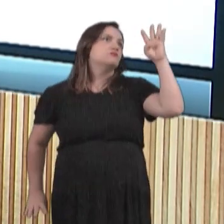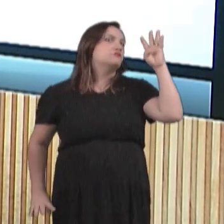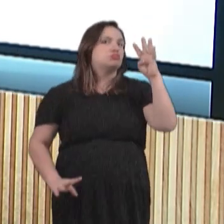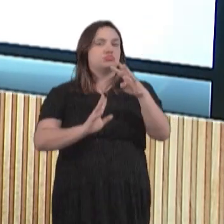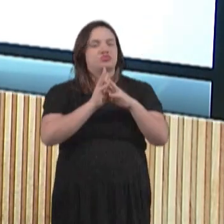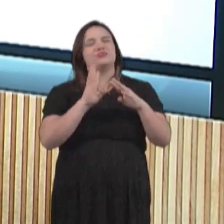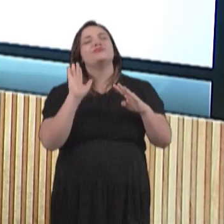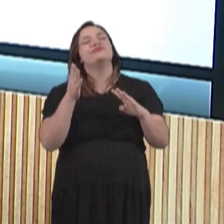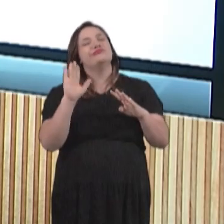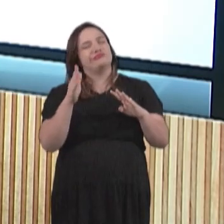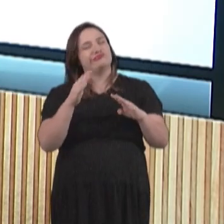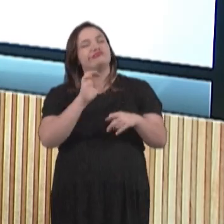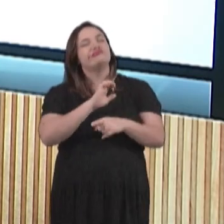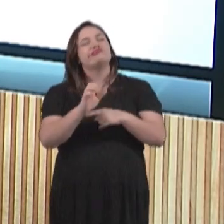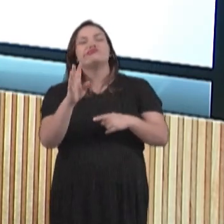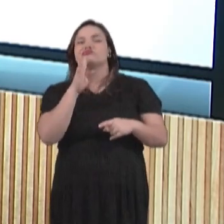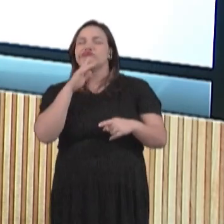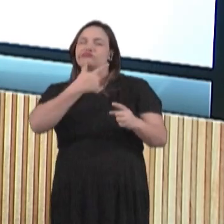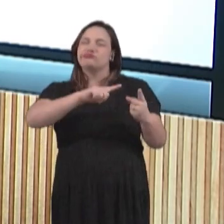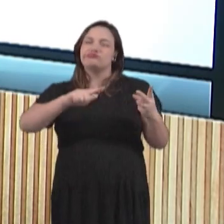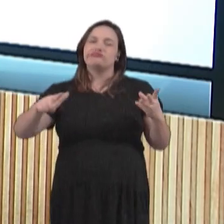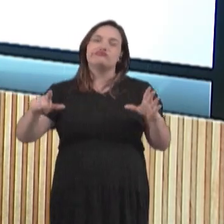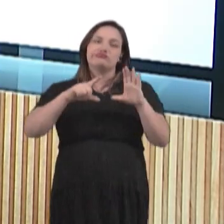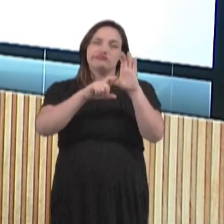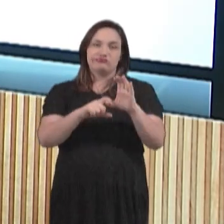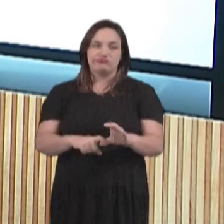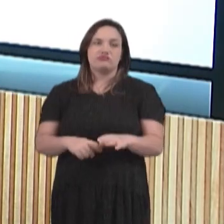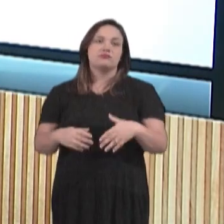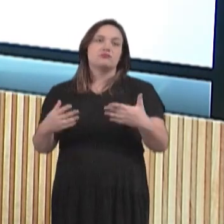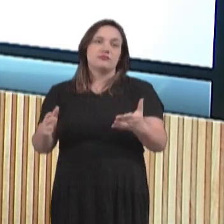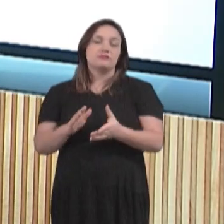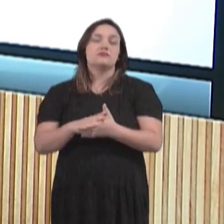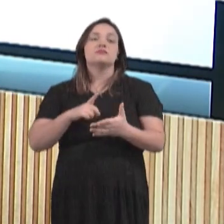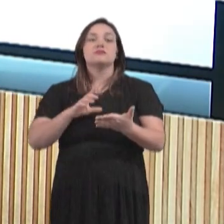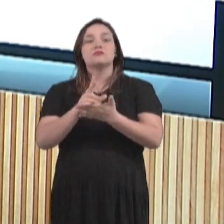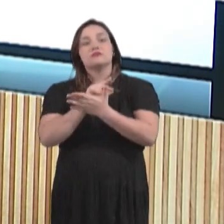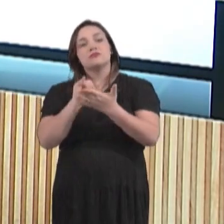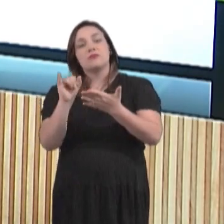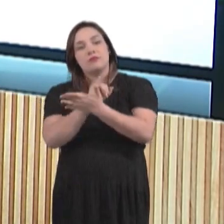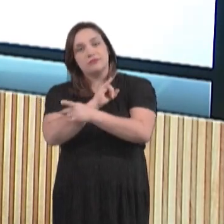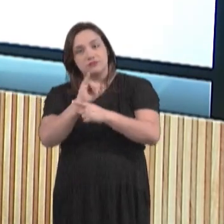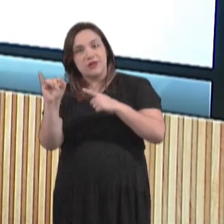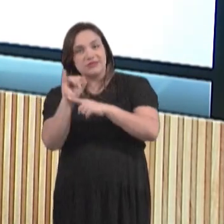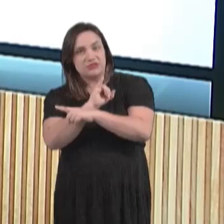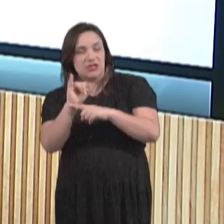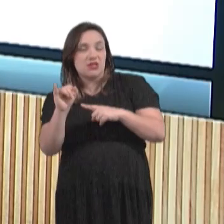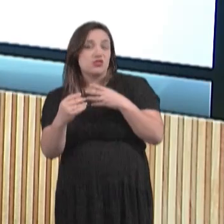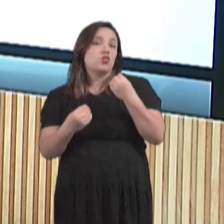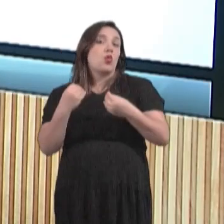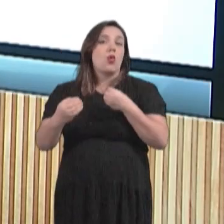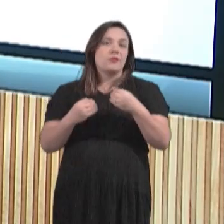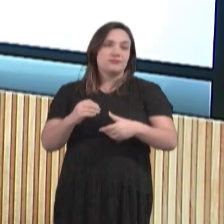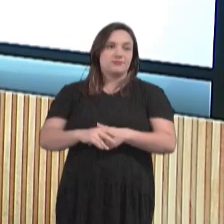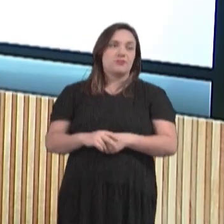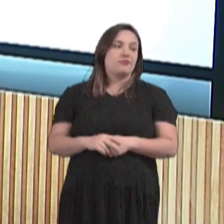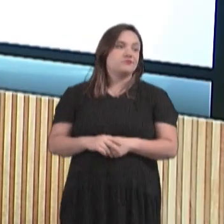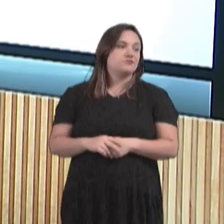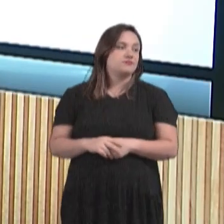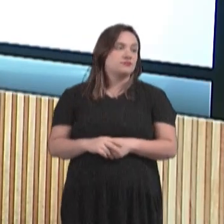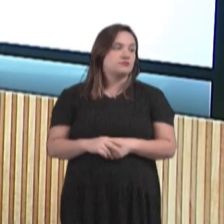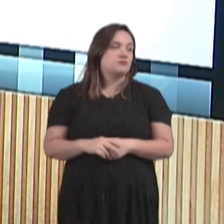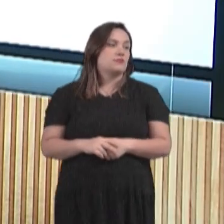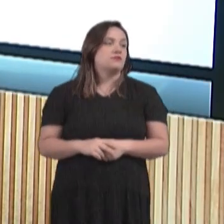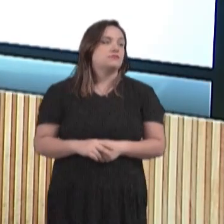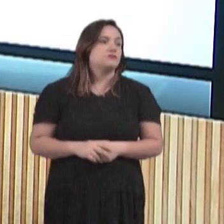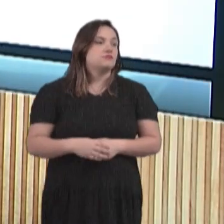conhecido pelo Estado. E também traz algumas medidas, além de caracterizar essa pessoa, esse contribuinte. O governo